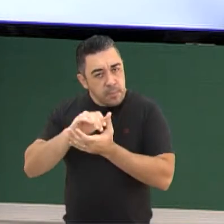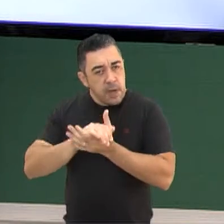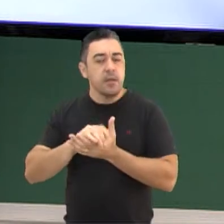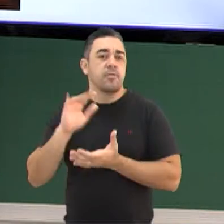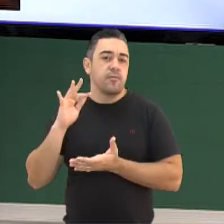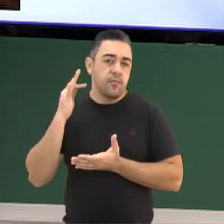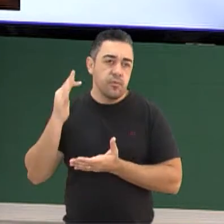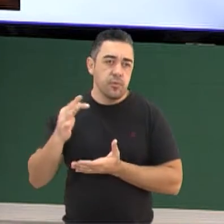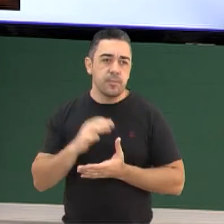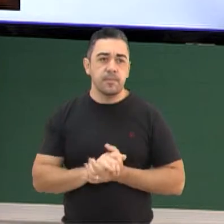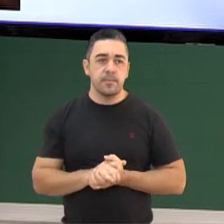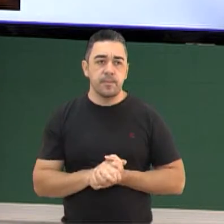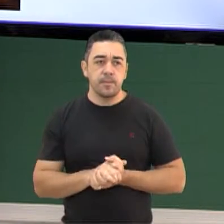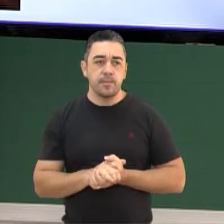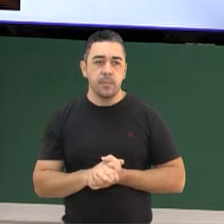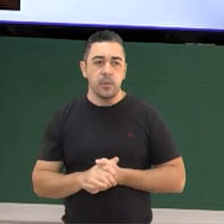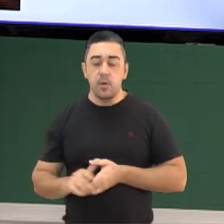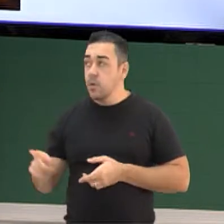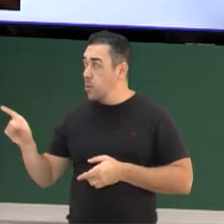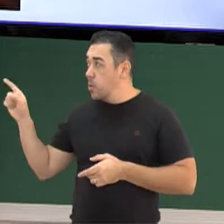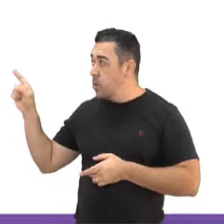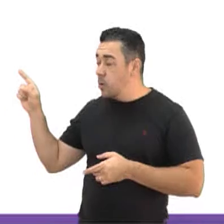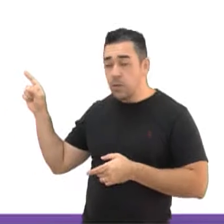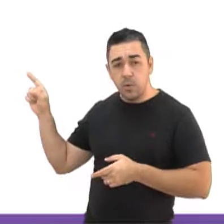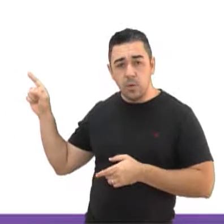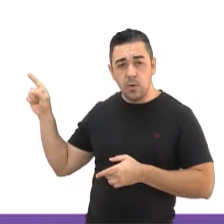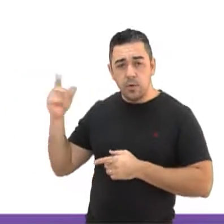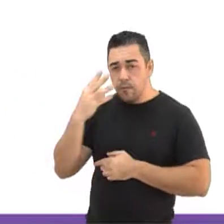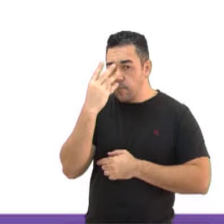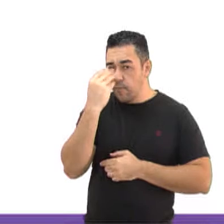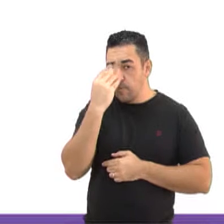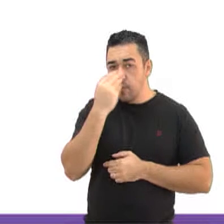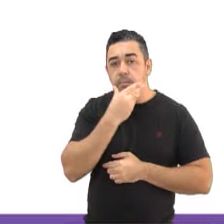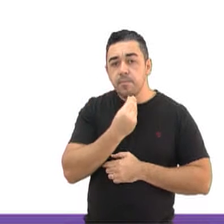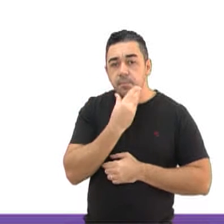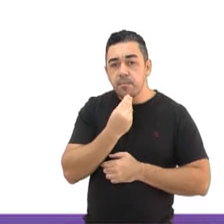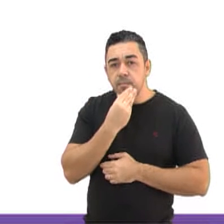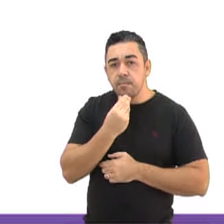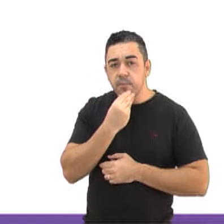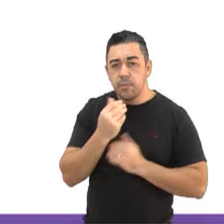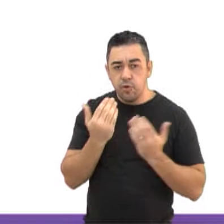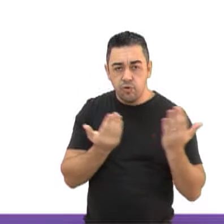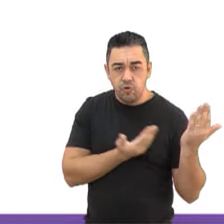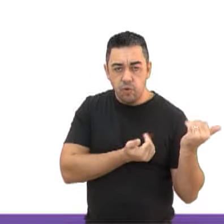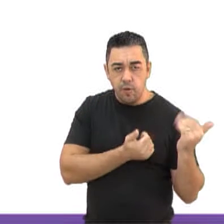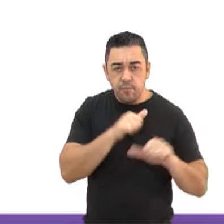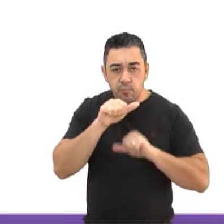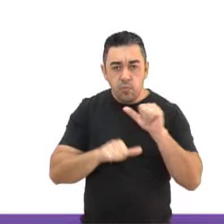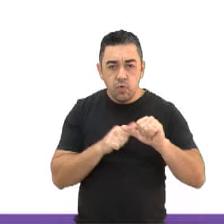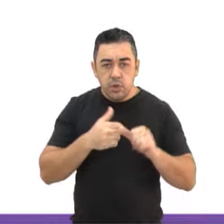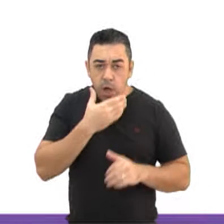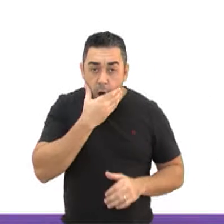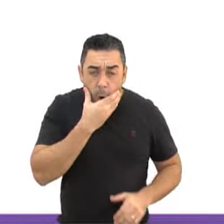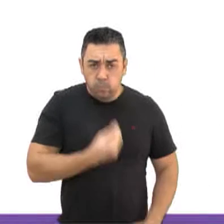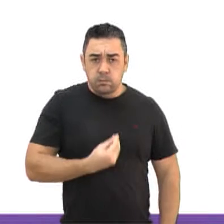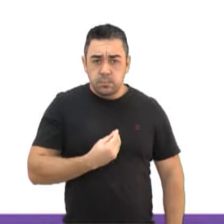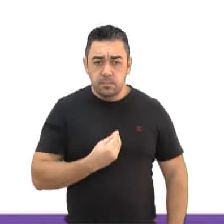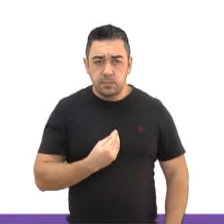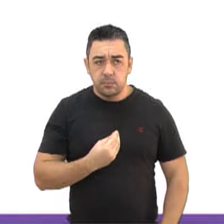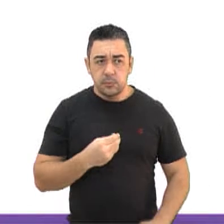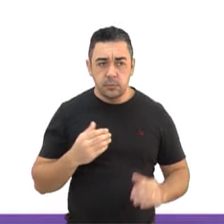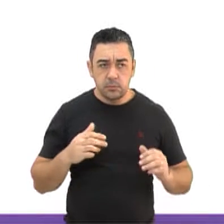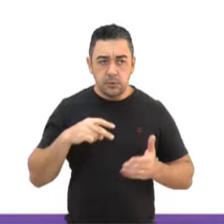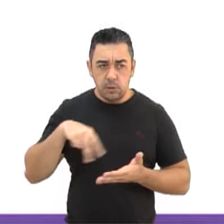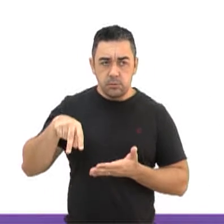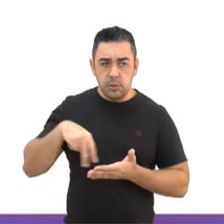futuro. Aqui temos uma imagem do jovem, do menino que se torna homem nesse ritual de passagem,